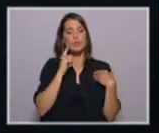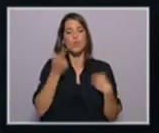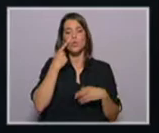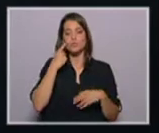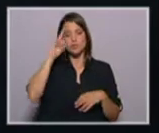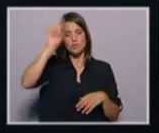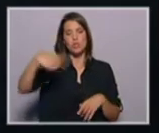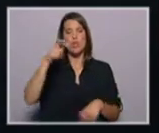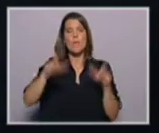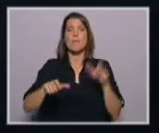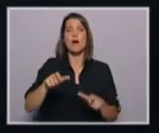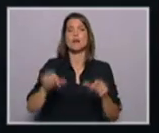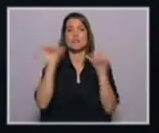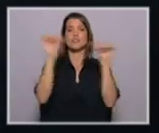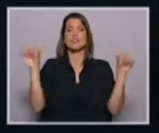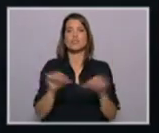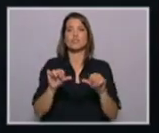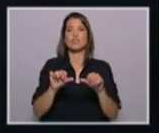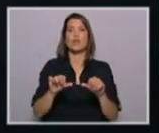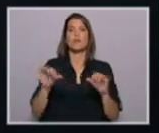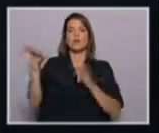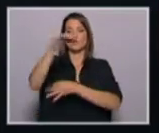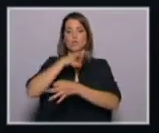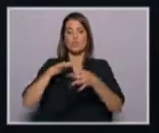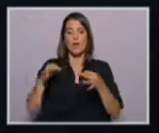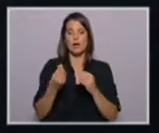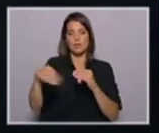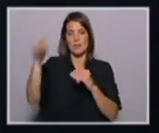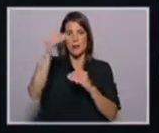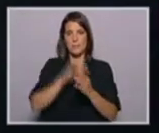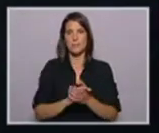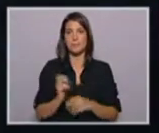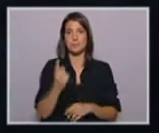of the solar system and beyond. Mas o primeiro